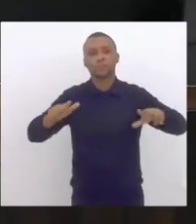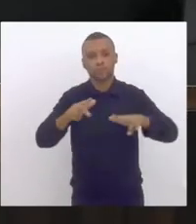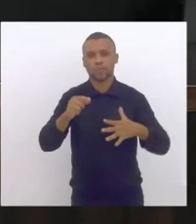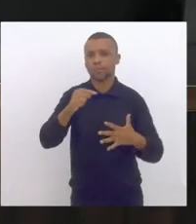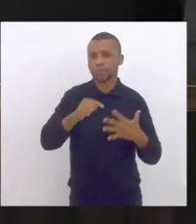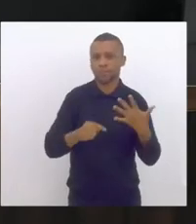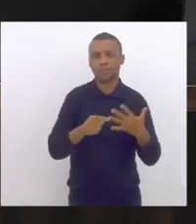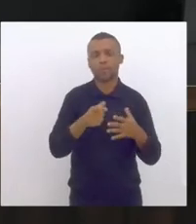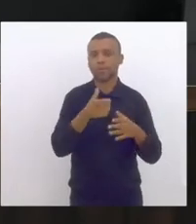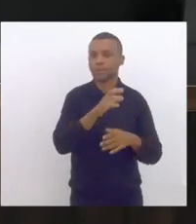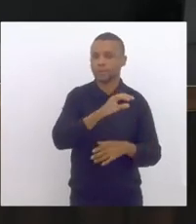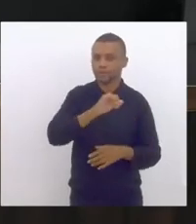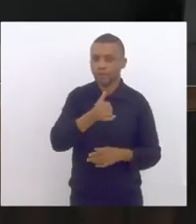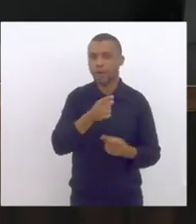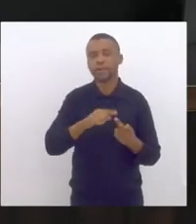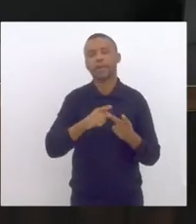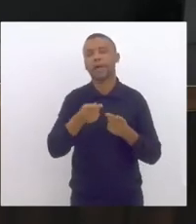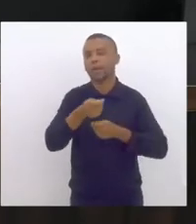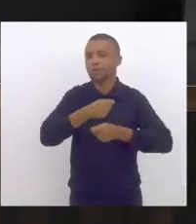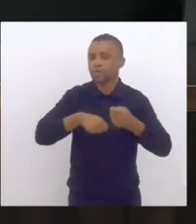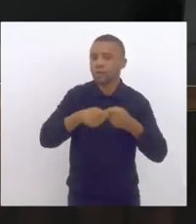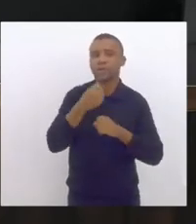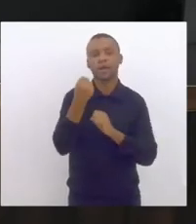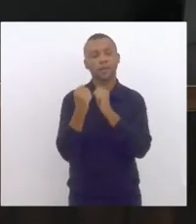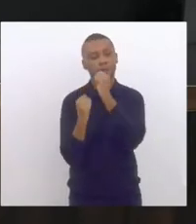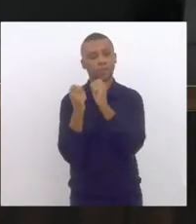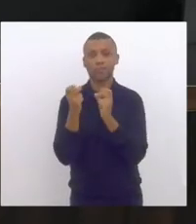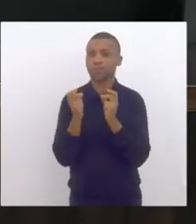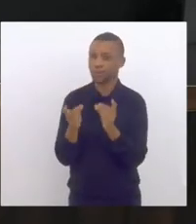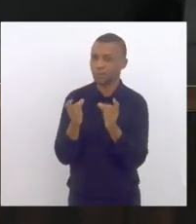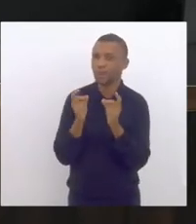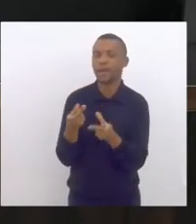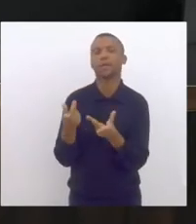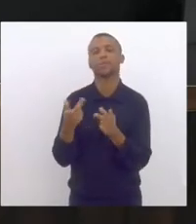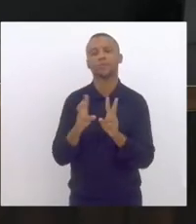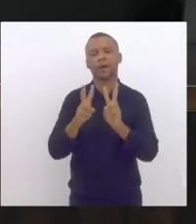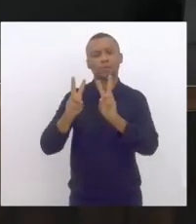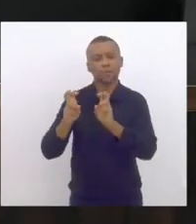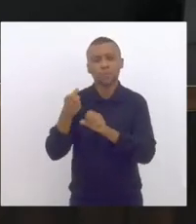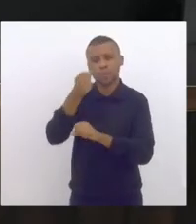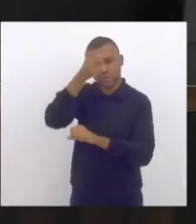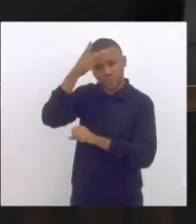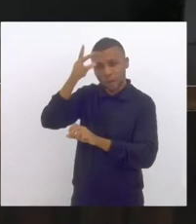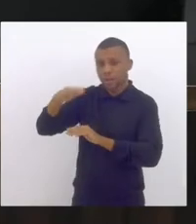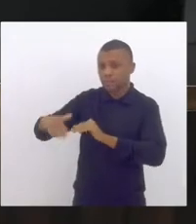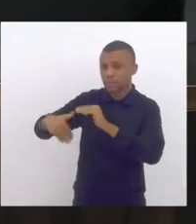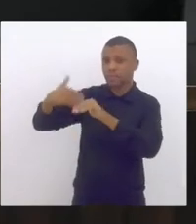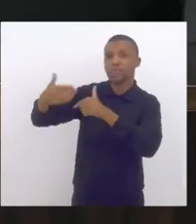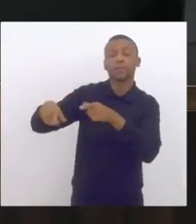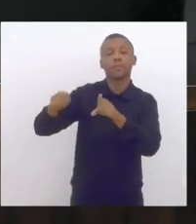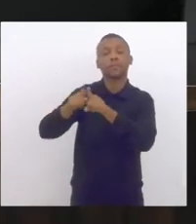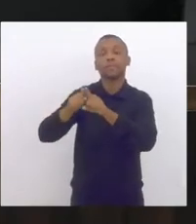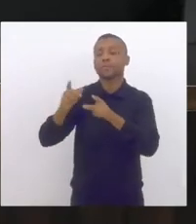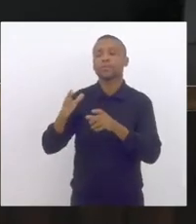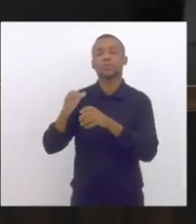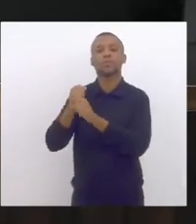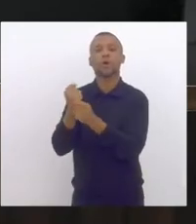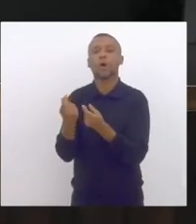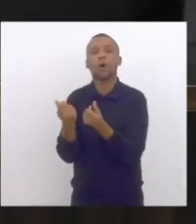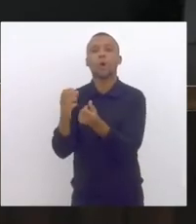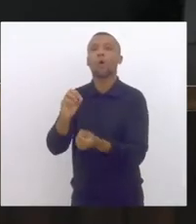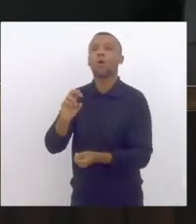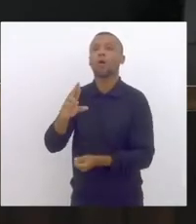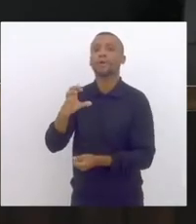das comissões de Constituição, Justiça, de Economia, Indústria e Comércio, de Assuntos Municipais, Desenvolvimento Regional, de Tributação e de Orçamento.